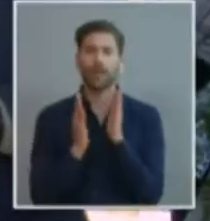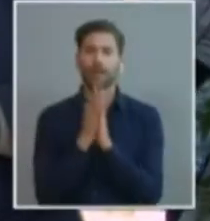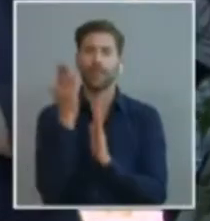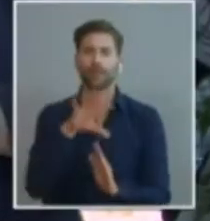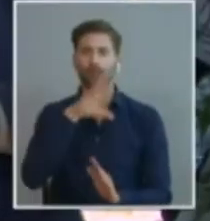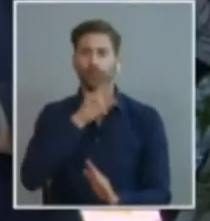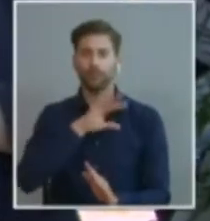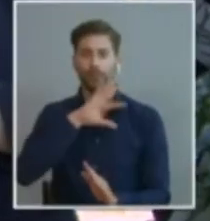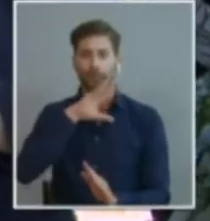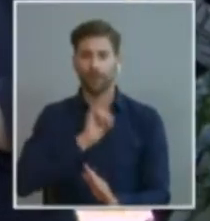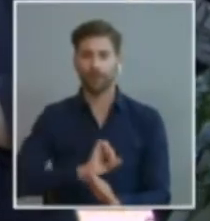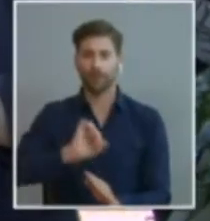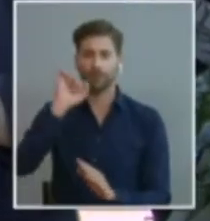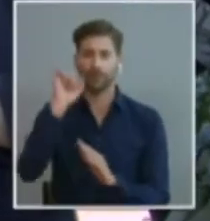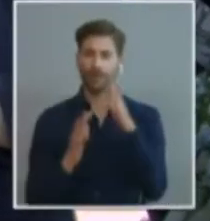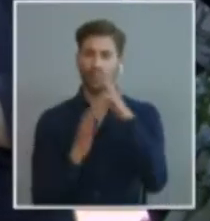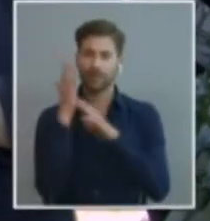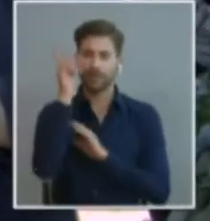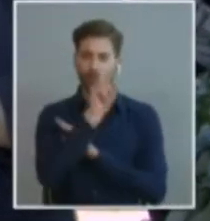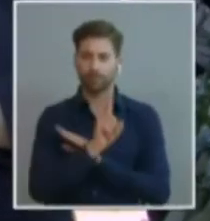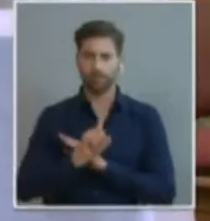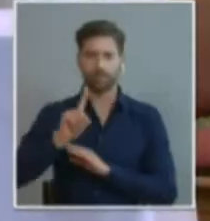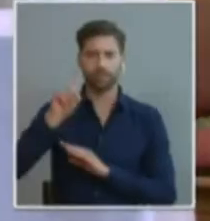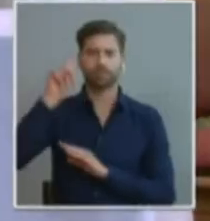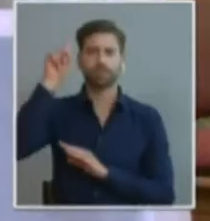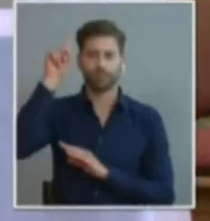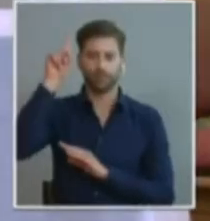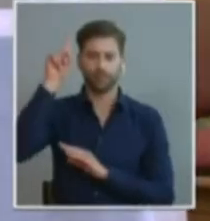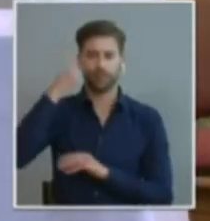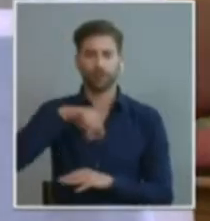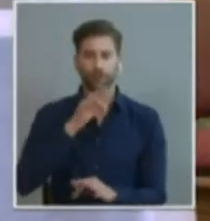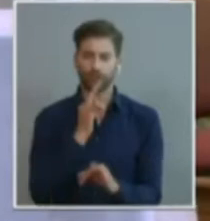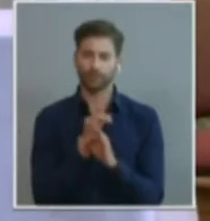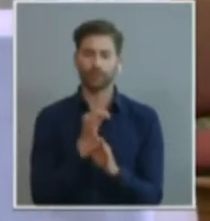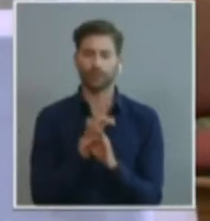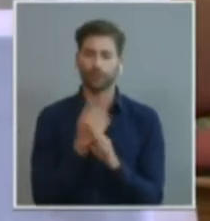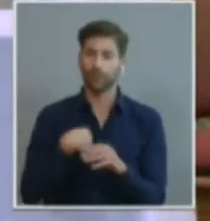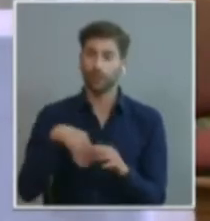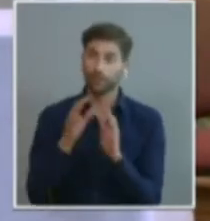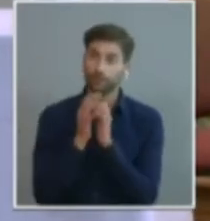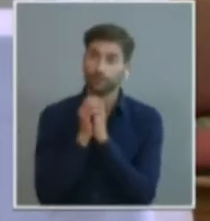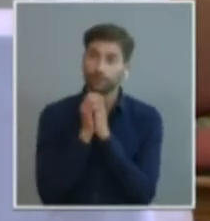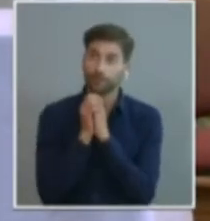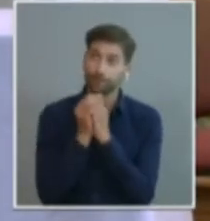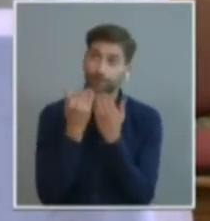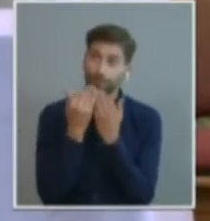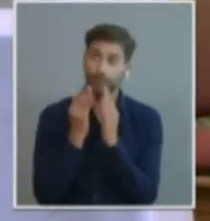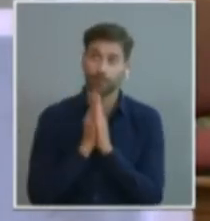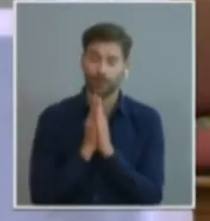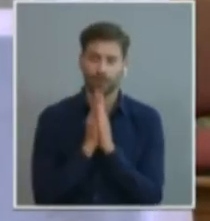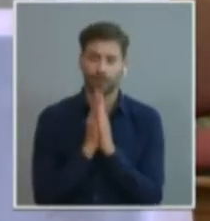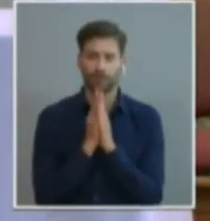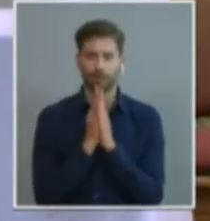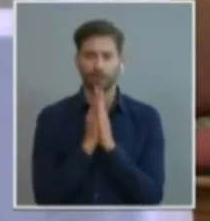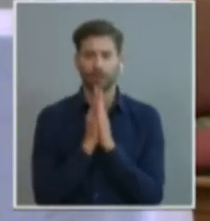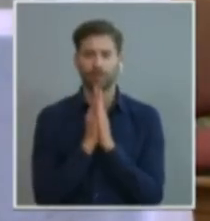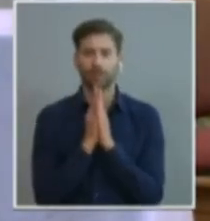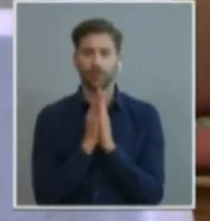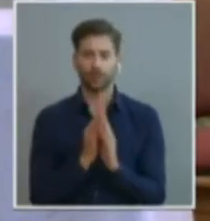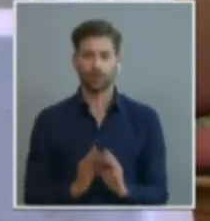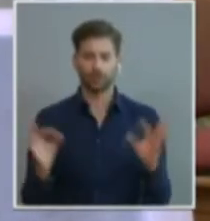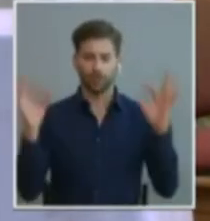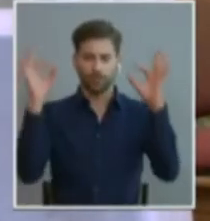foi levada à glória do céu, humildemente vos suplicamos, Senhor, santificai pelo Espírito